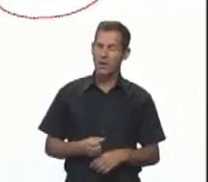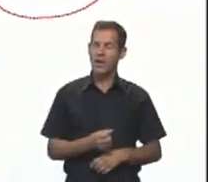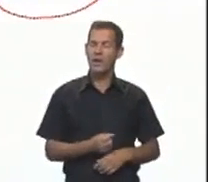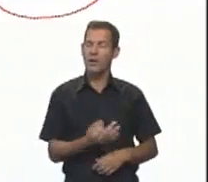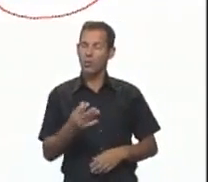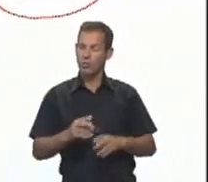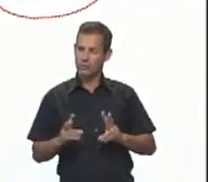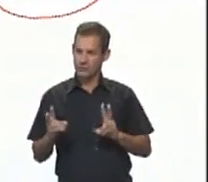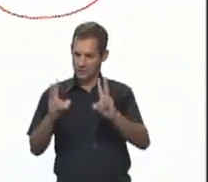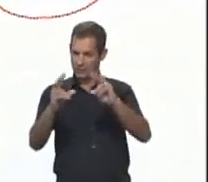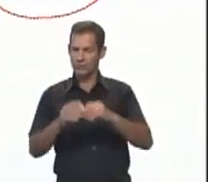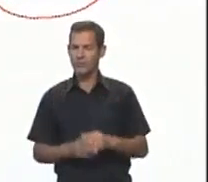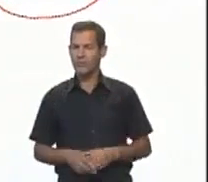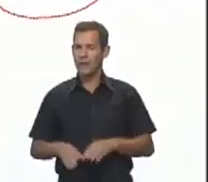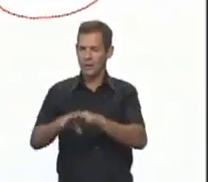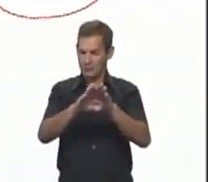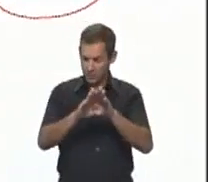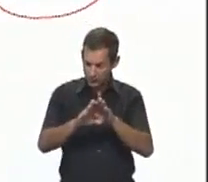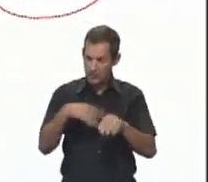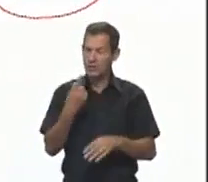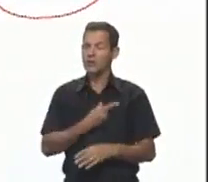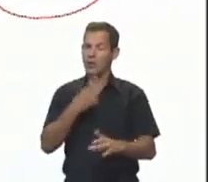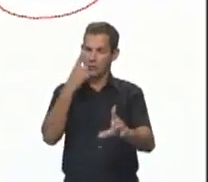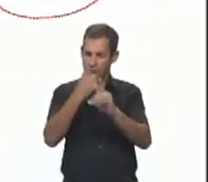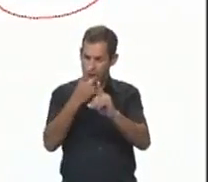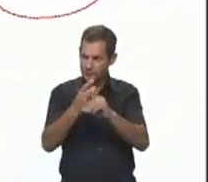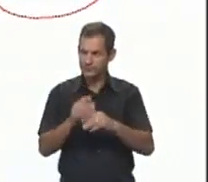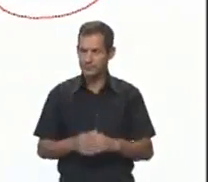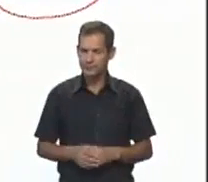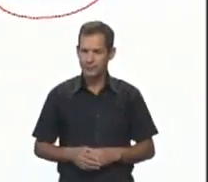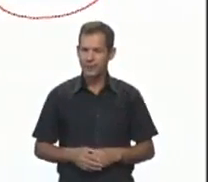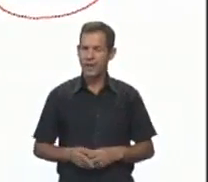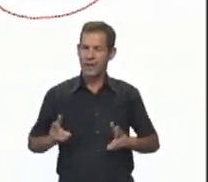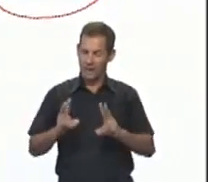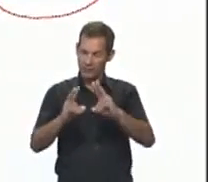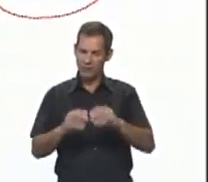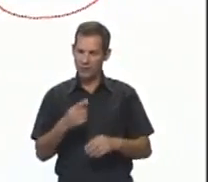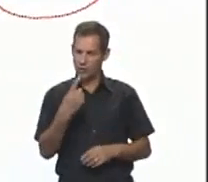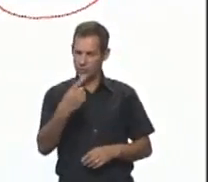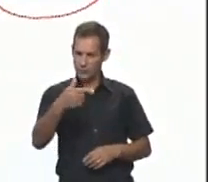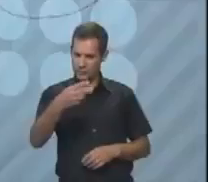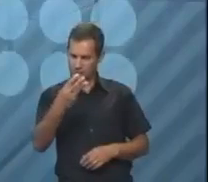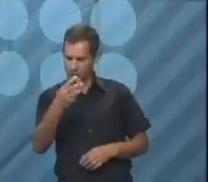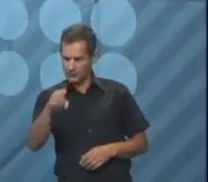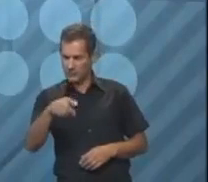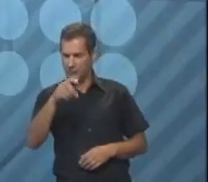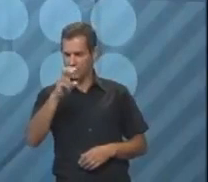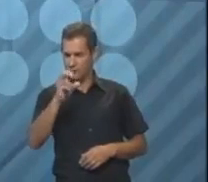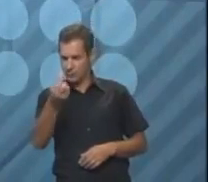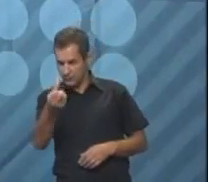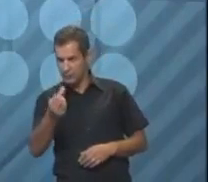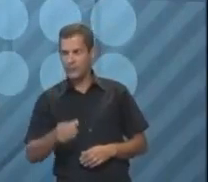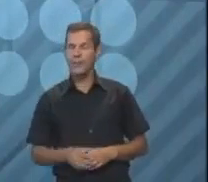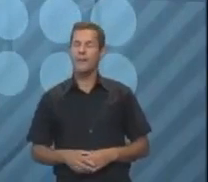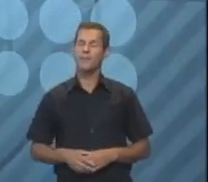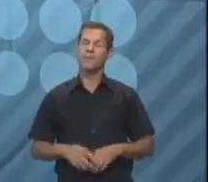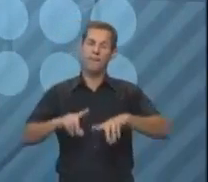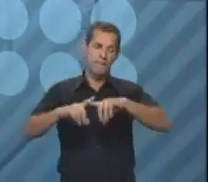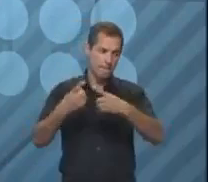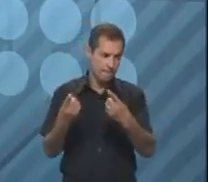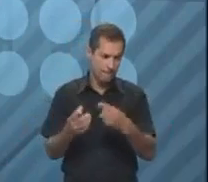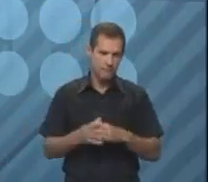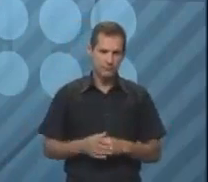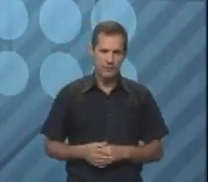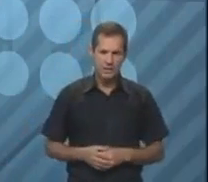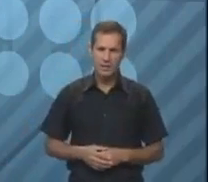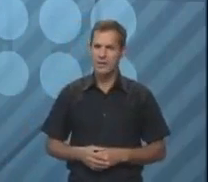volume, é uma forma de padronizar. Então, a gente encontrou o valor de 123,56.